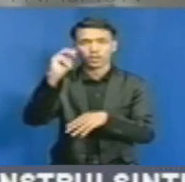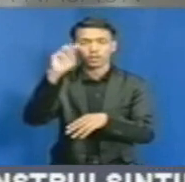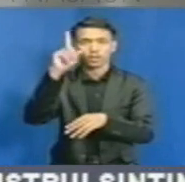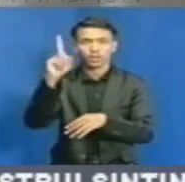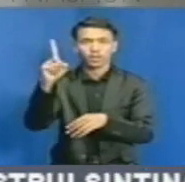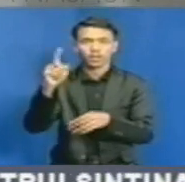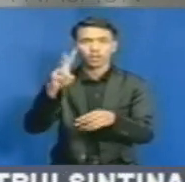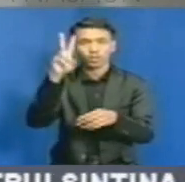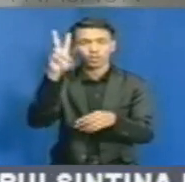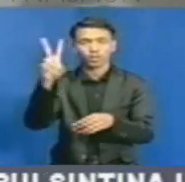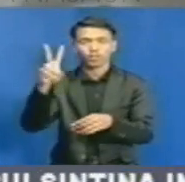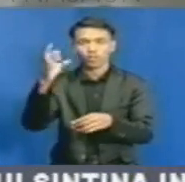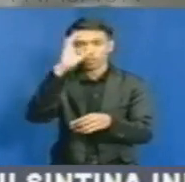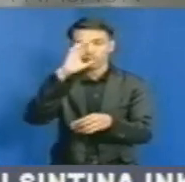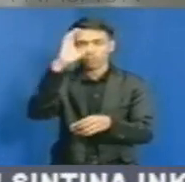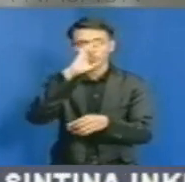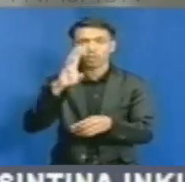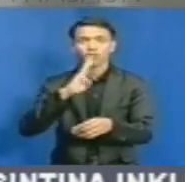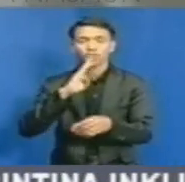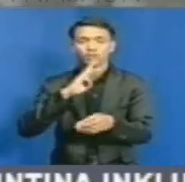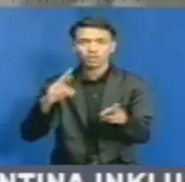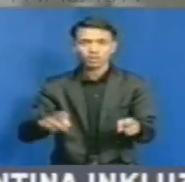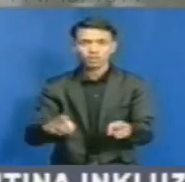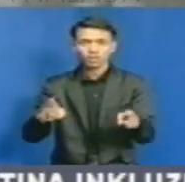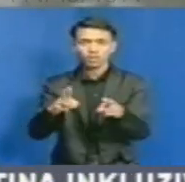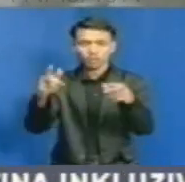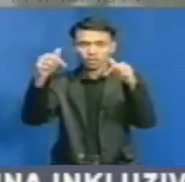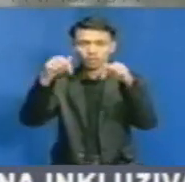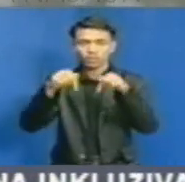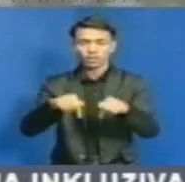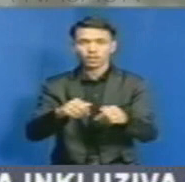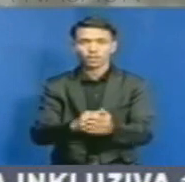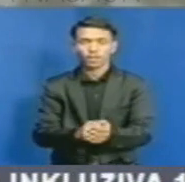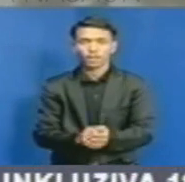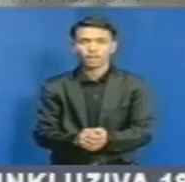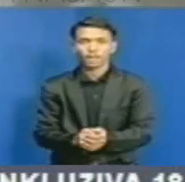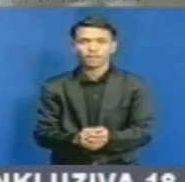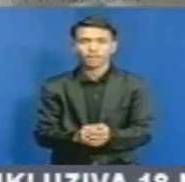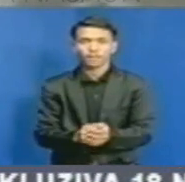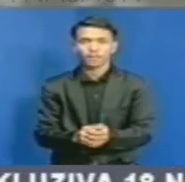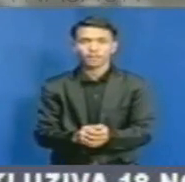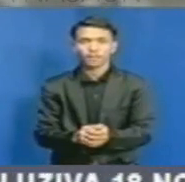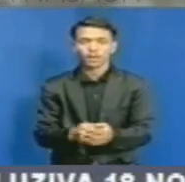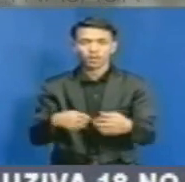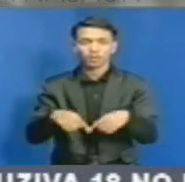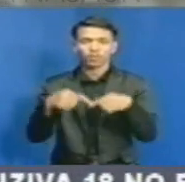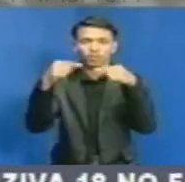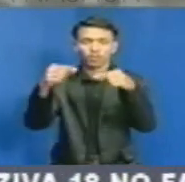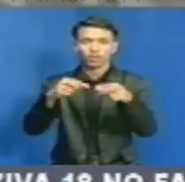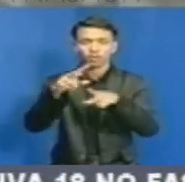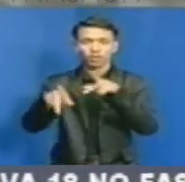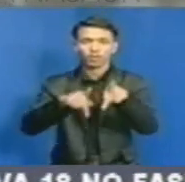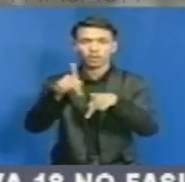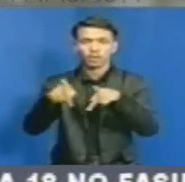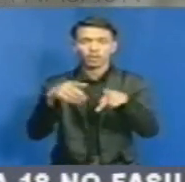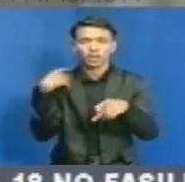rua, babuka bemok be, ia mota mafim ba curu lurimai. Be iaona, e indicona atu canaliza mai uma comunidade, só que